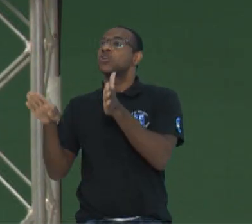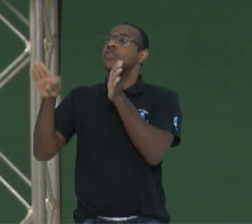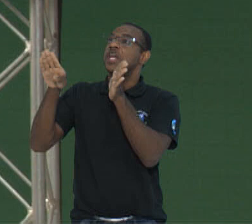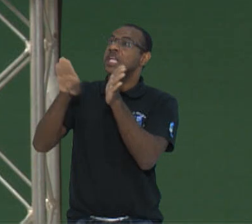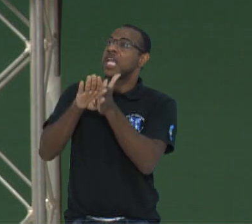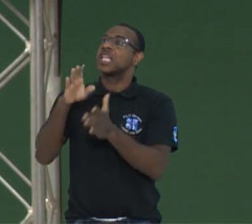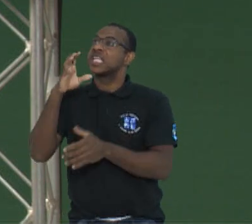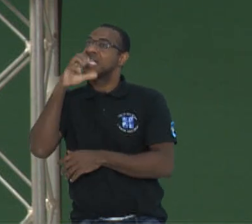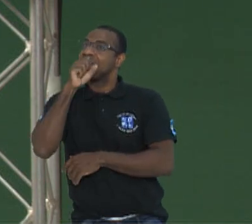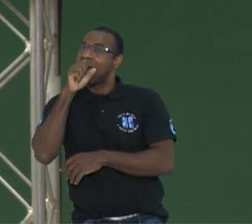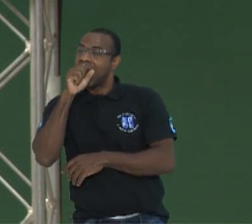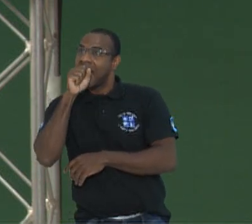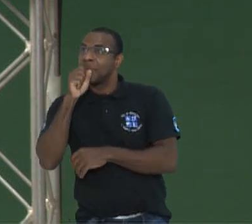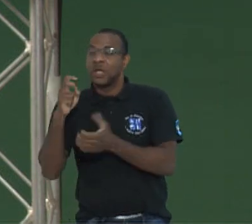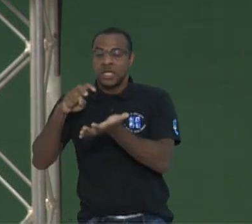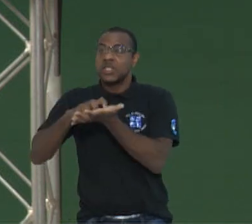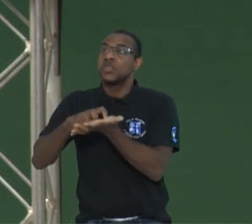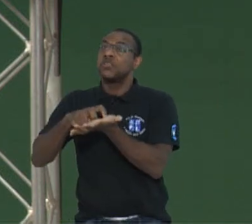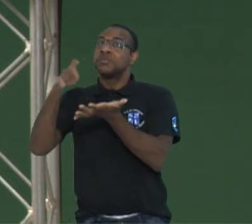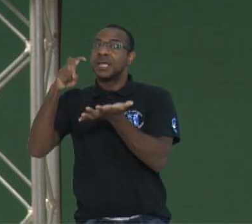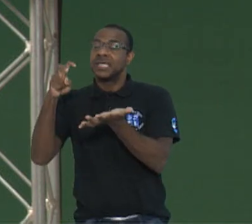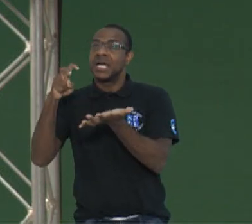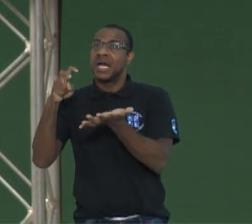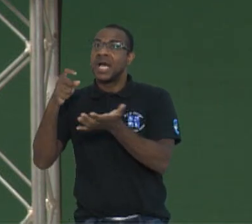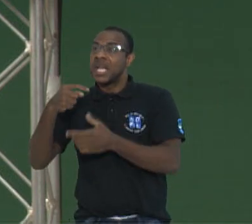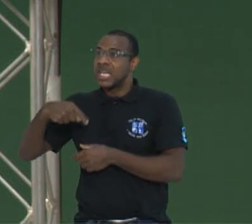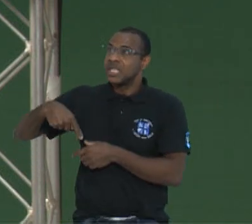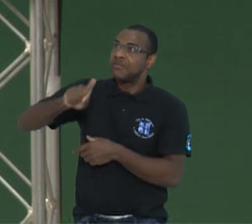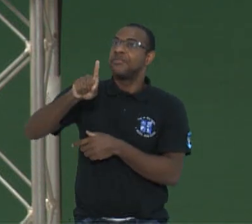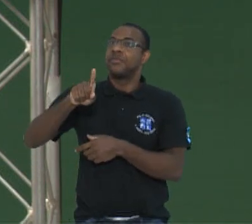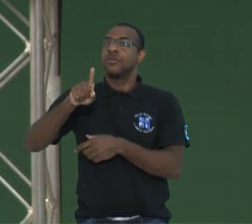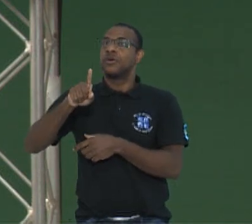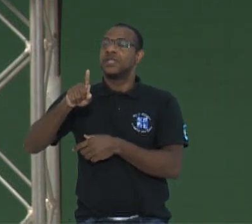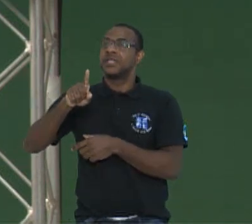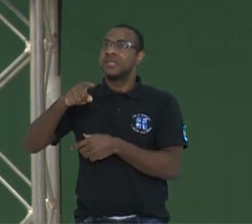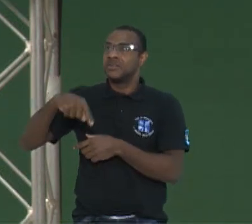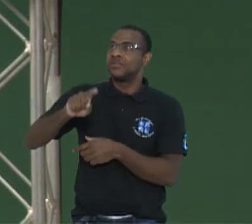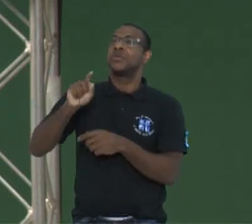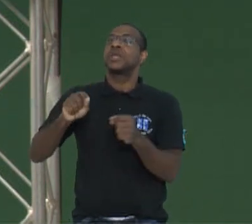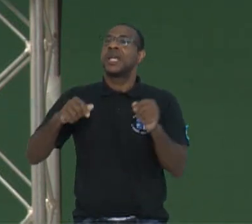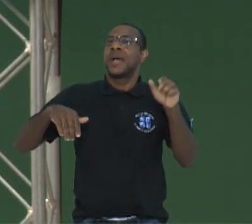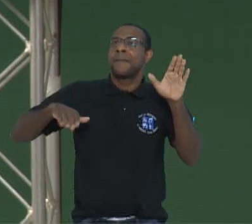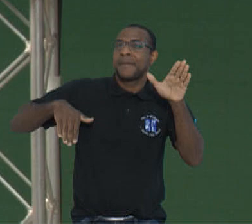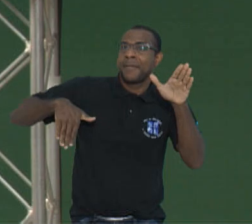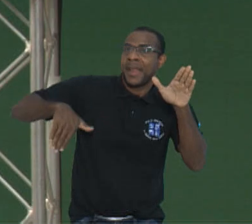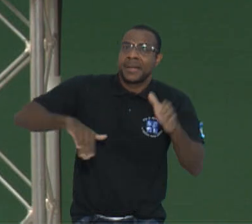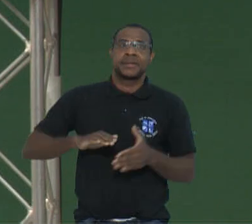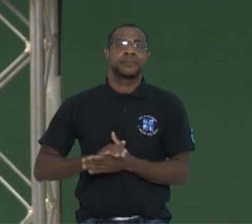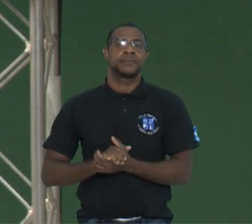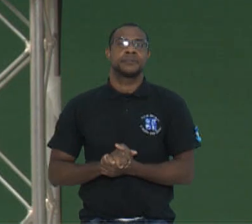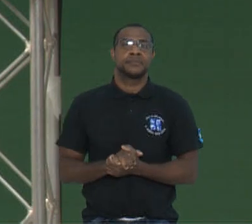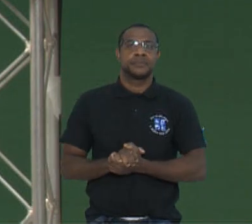no sábado de manhã e fui para a praia de Agios Solstice.